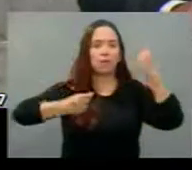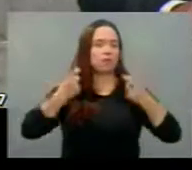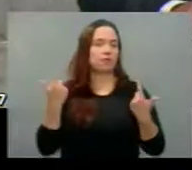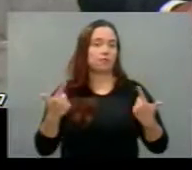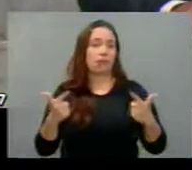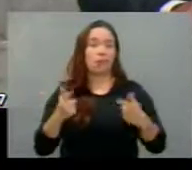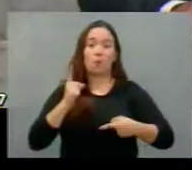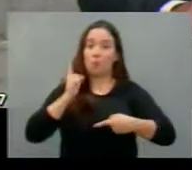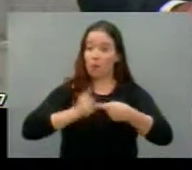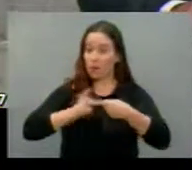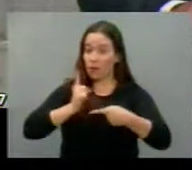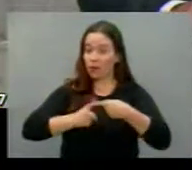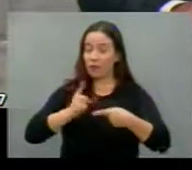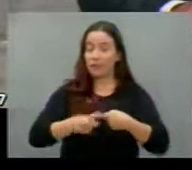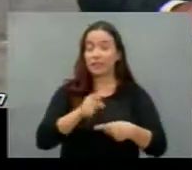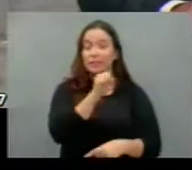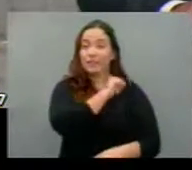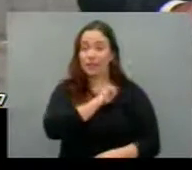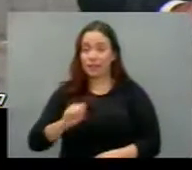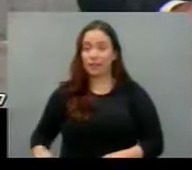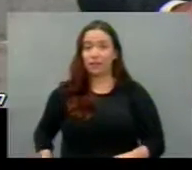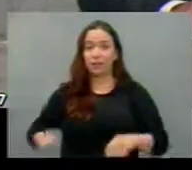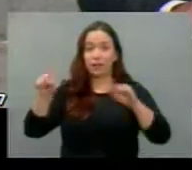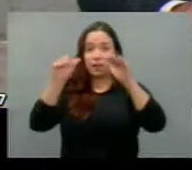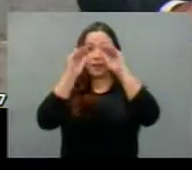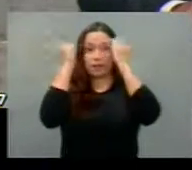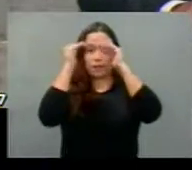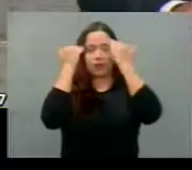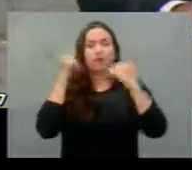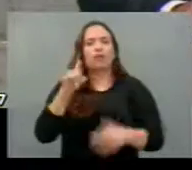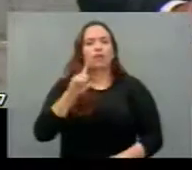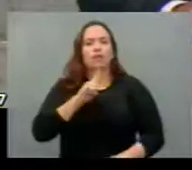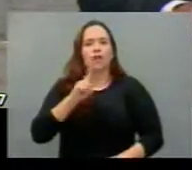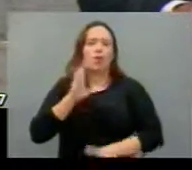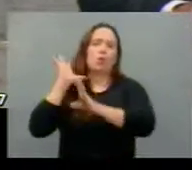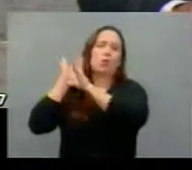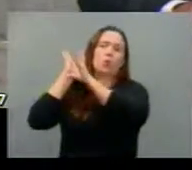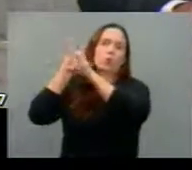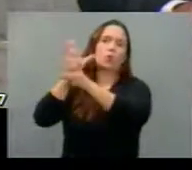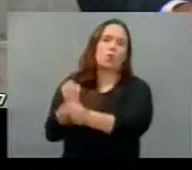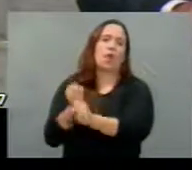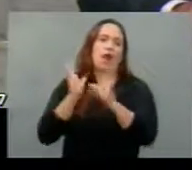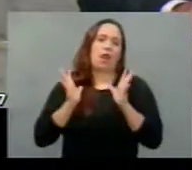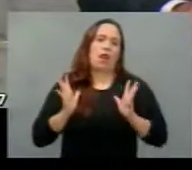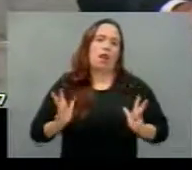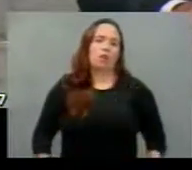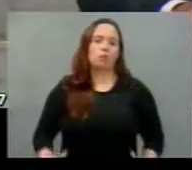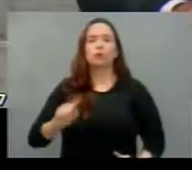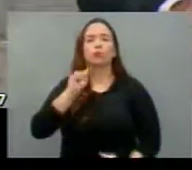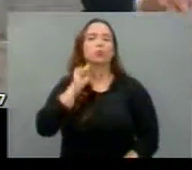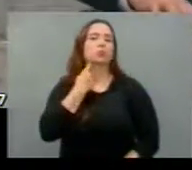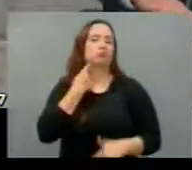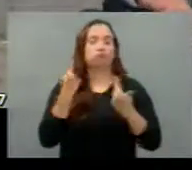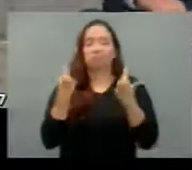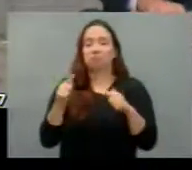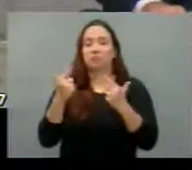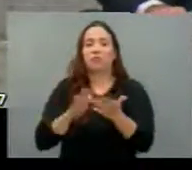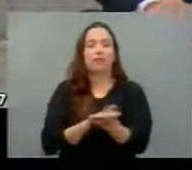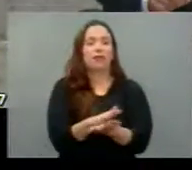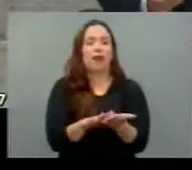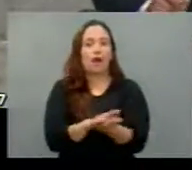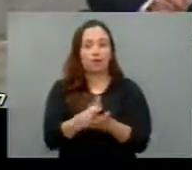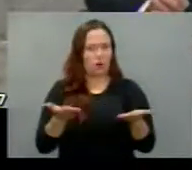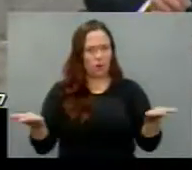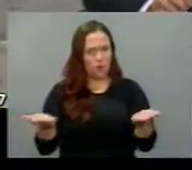até porque o senador Eunício tem tido uma conduta ilibada. E o fato dele estar hoje